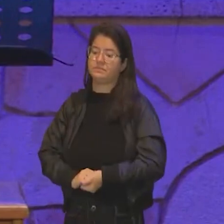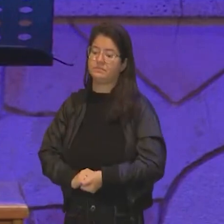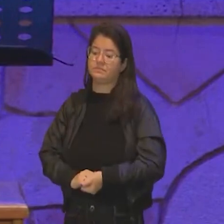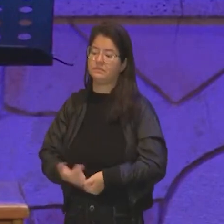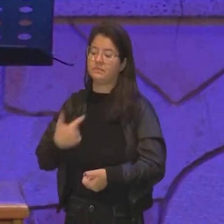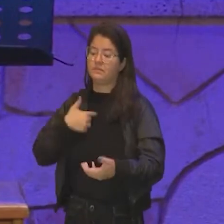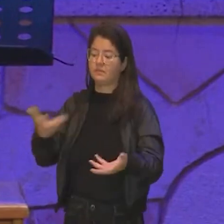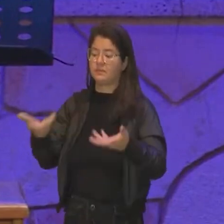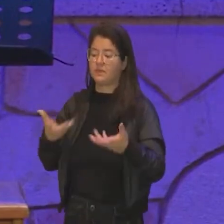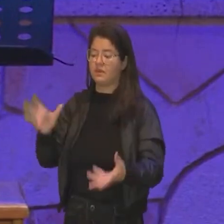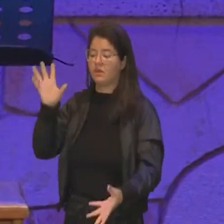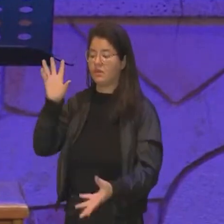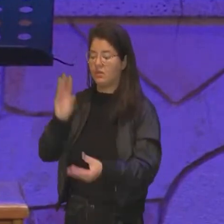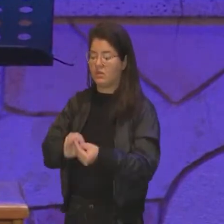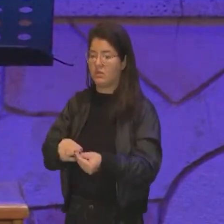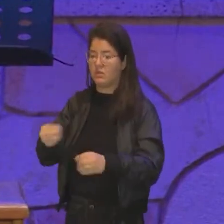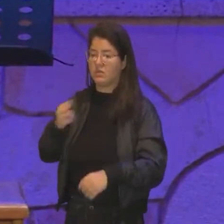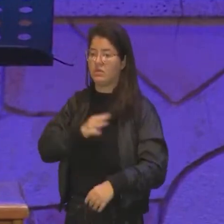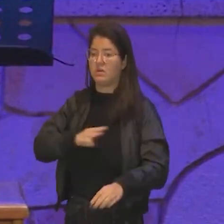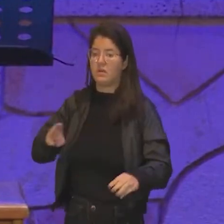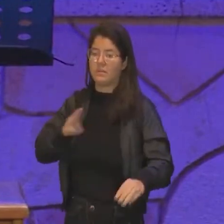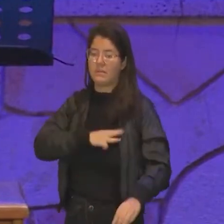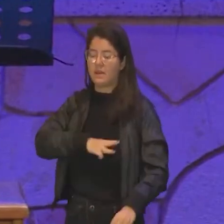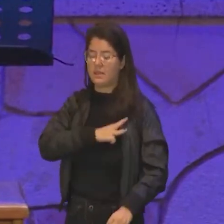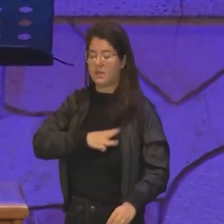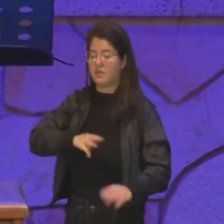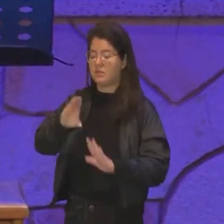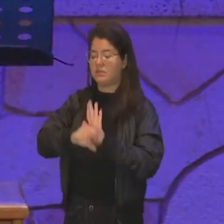E eu quero concluir, Mateus 7,7.